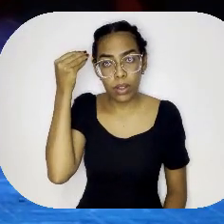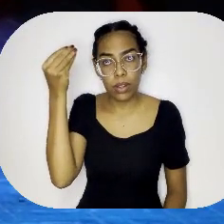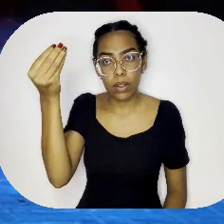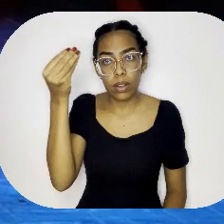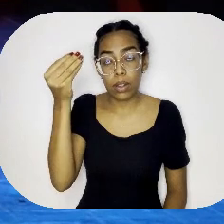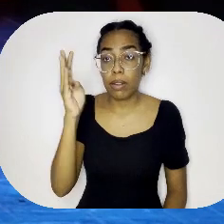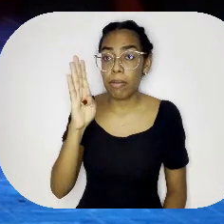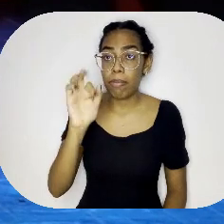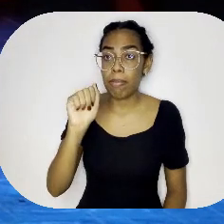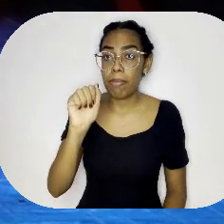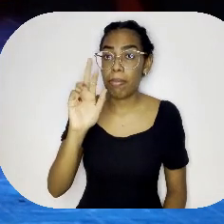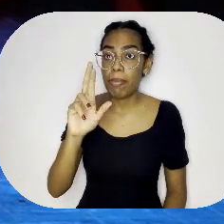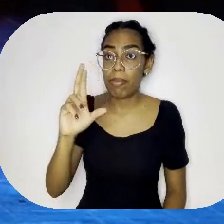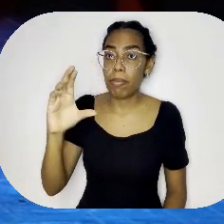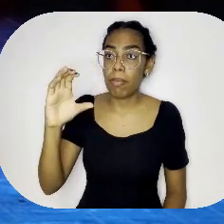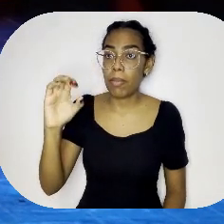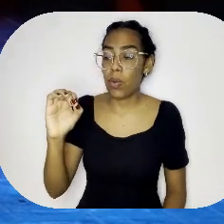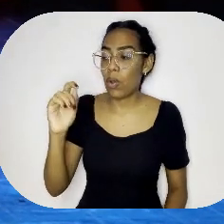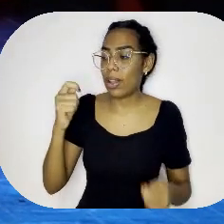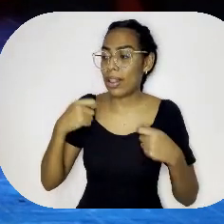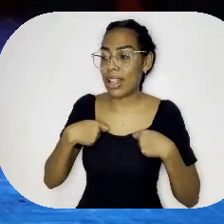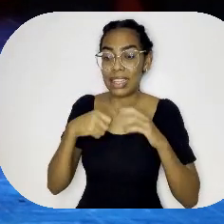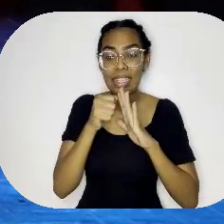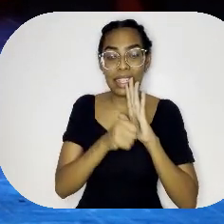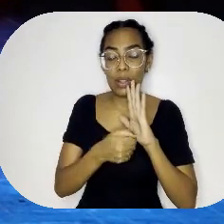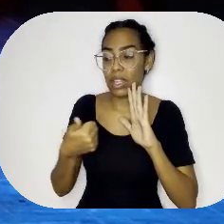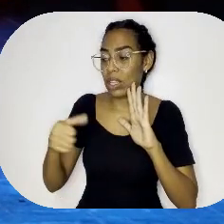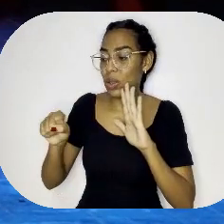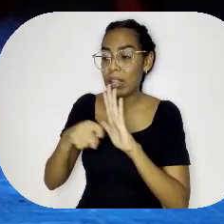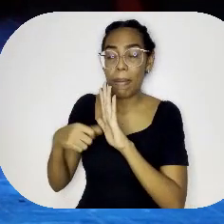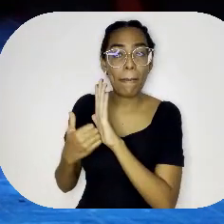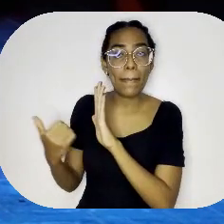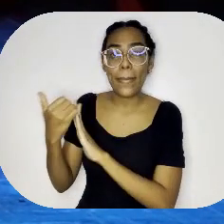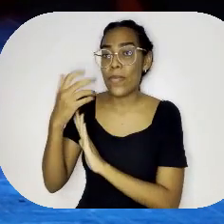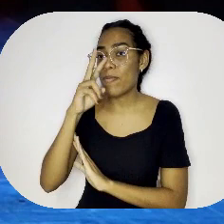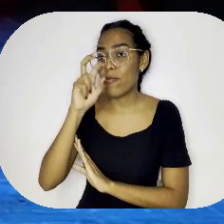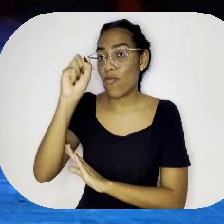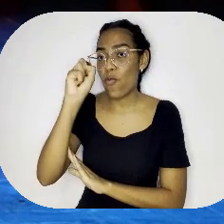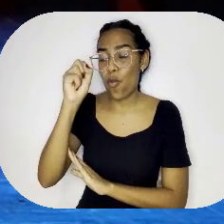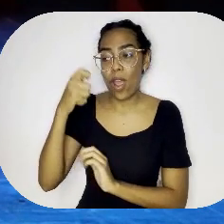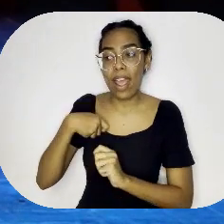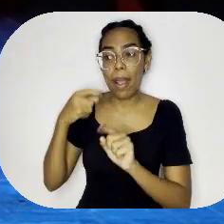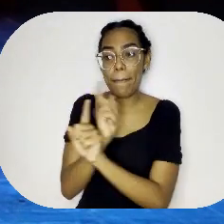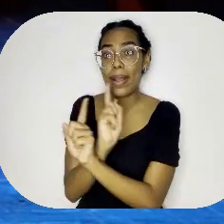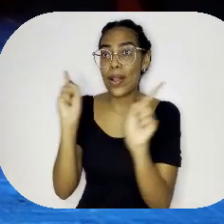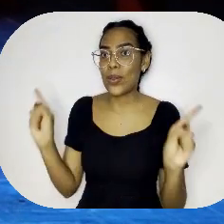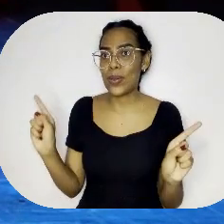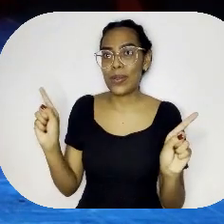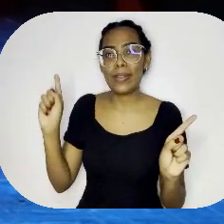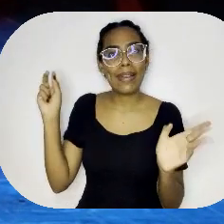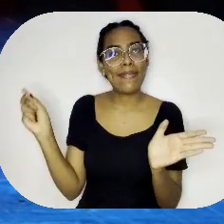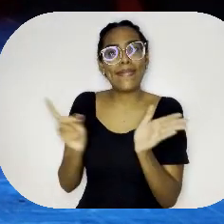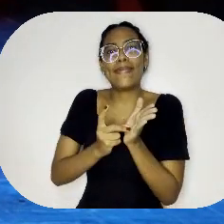treme, não? Não, não. Como é que tem coragem de esquecer que o barroco é a expressão artística espiritual vivida pelo homem no